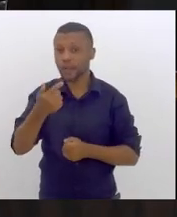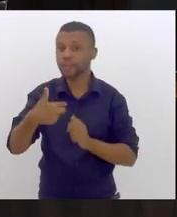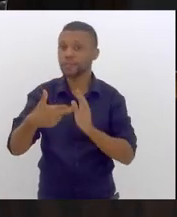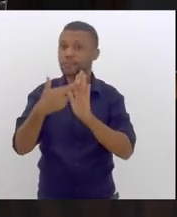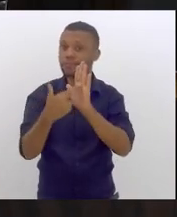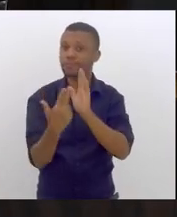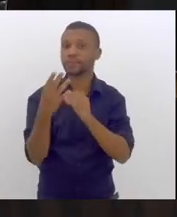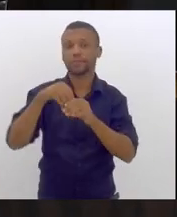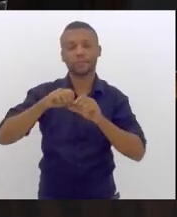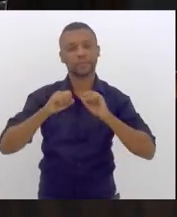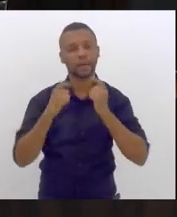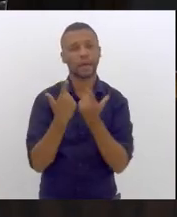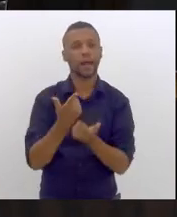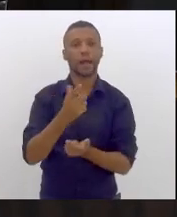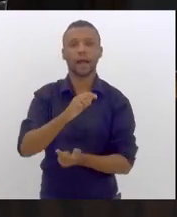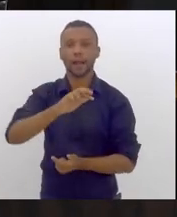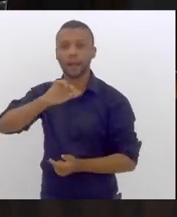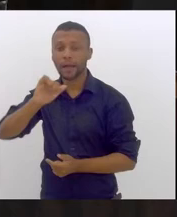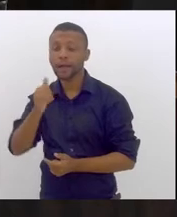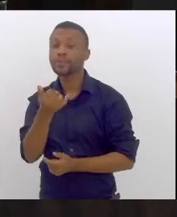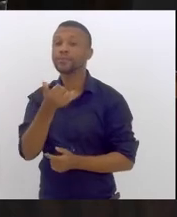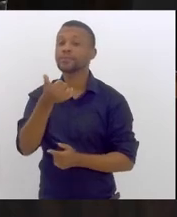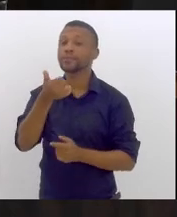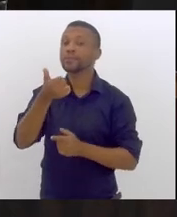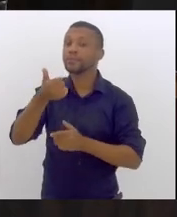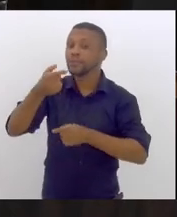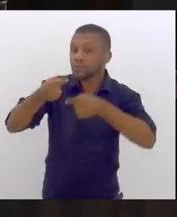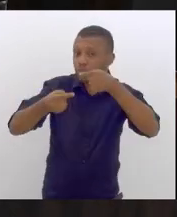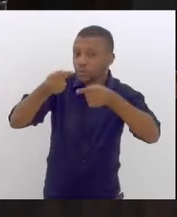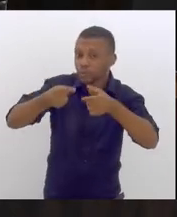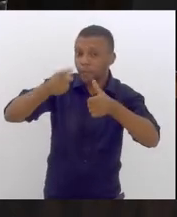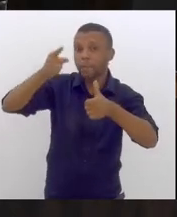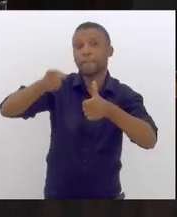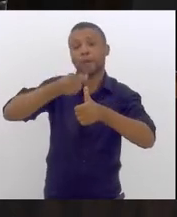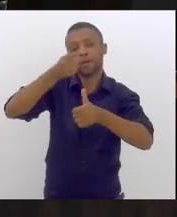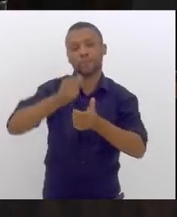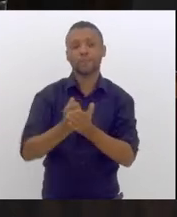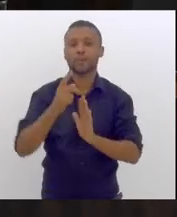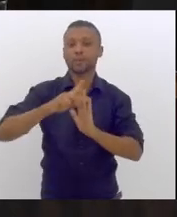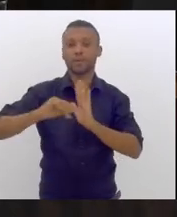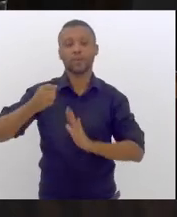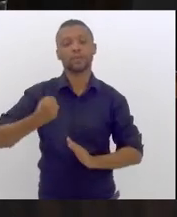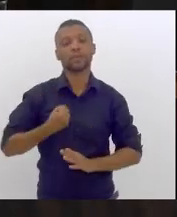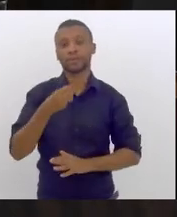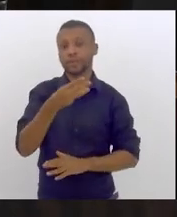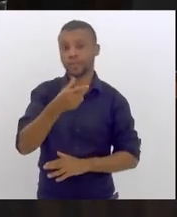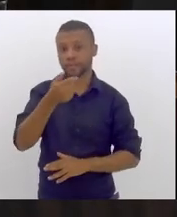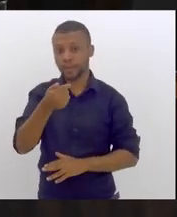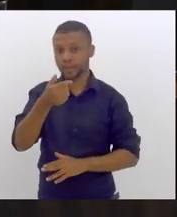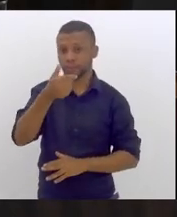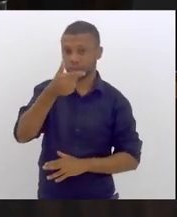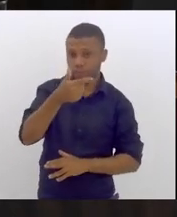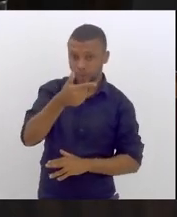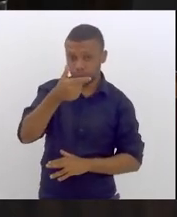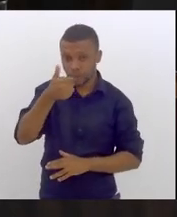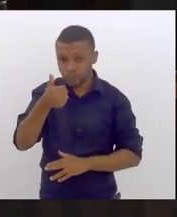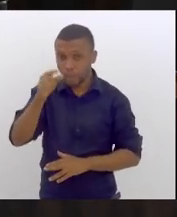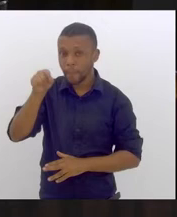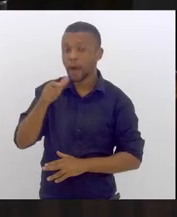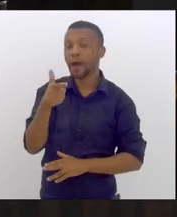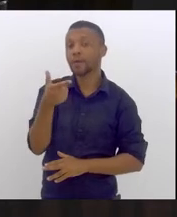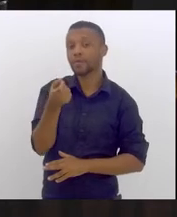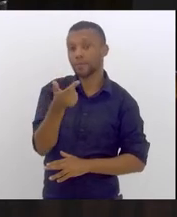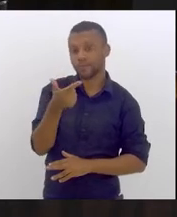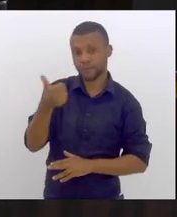em tramitação ordinária, em primeira discussão, projeto de lei 3721 de 2021,